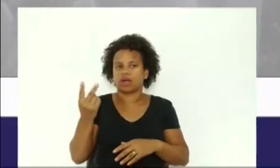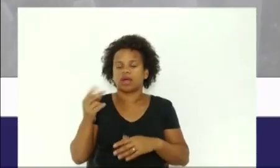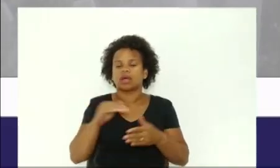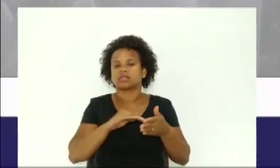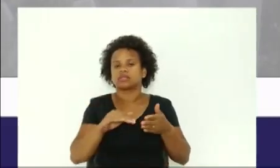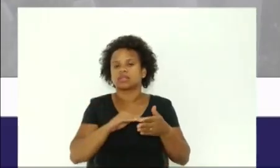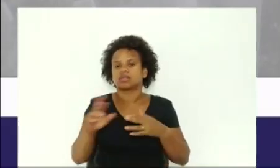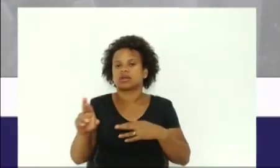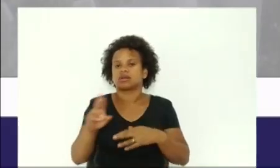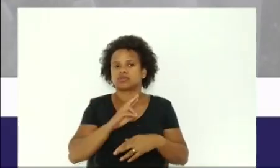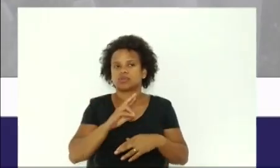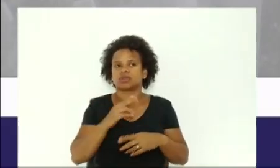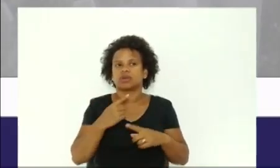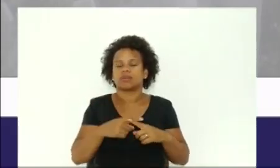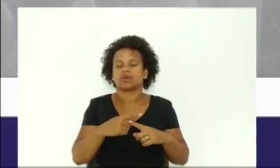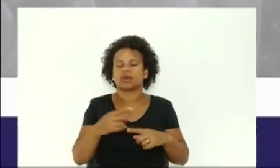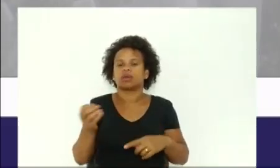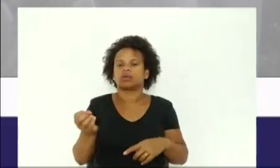foi atualizado,